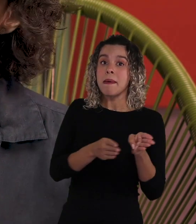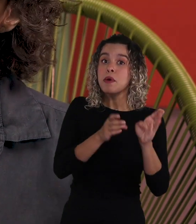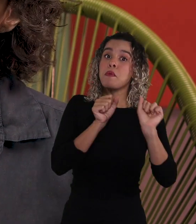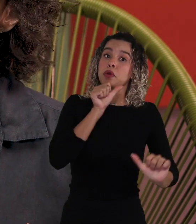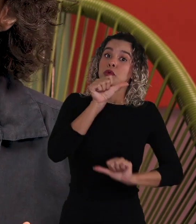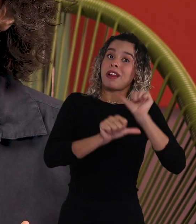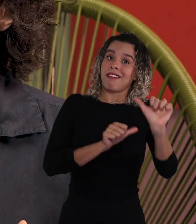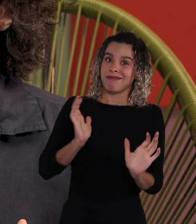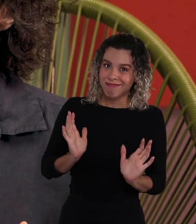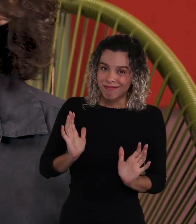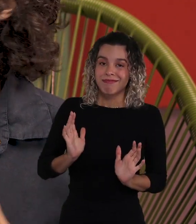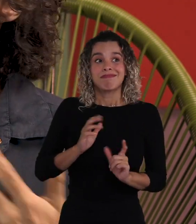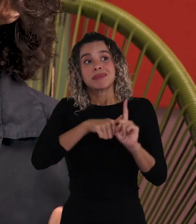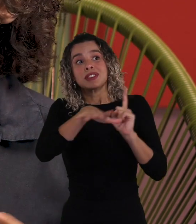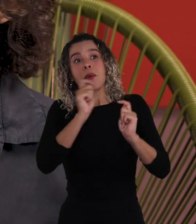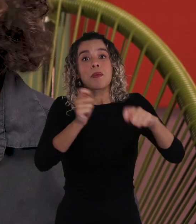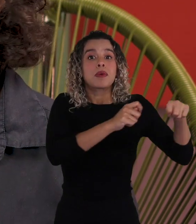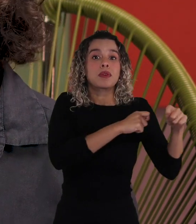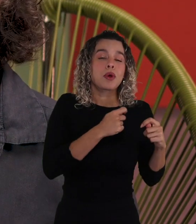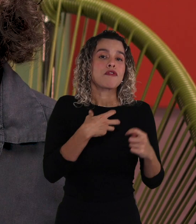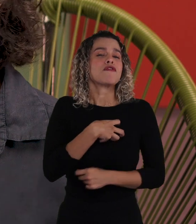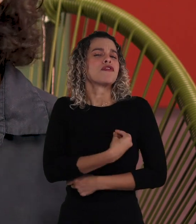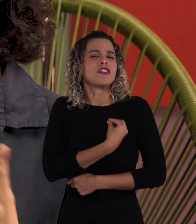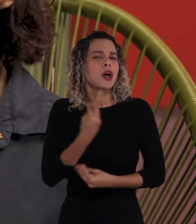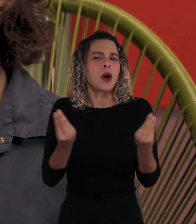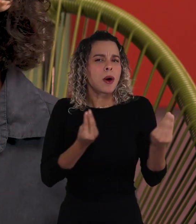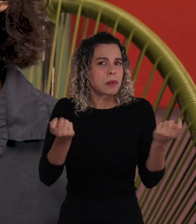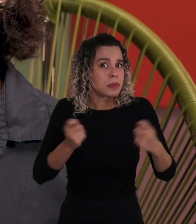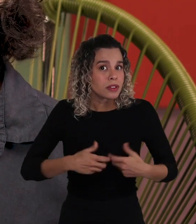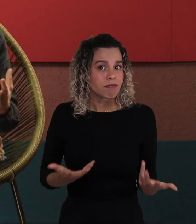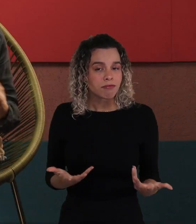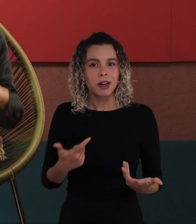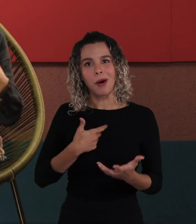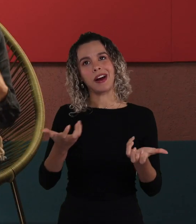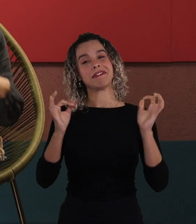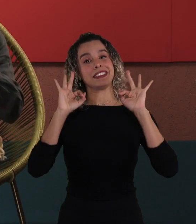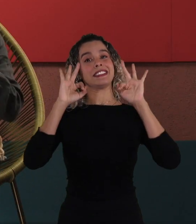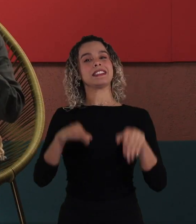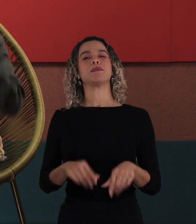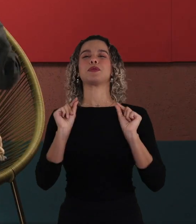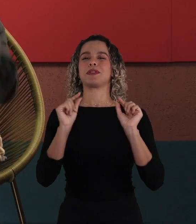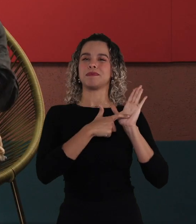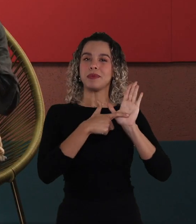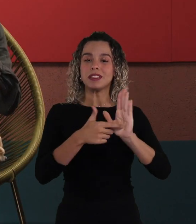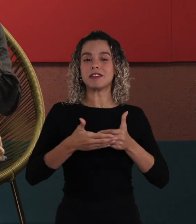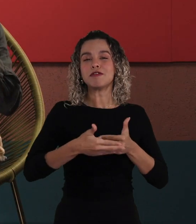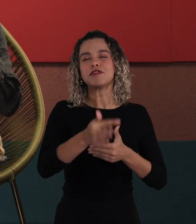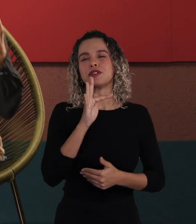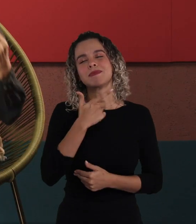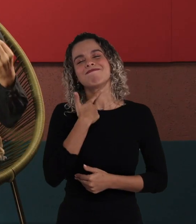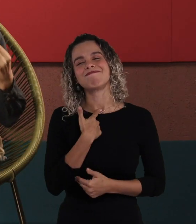estão pensando outras sociedades possíveis, como a gente pode viver. E aí eu gostaria de